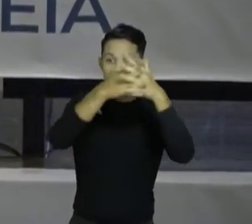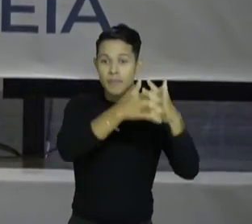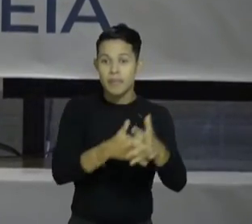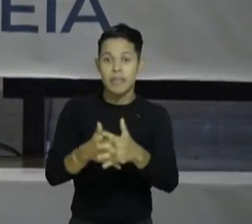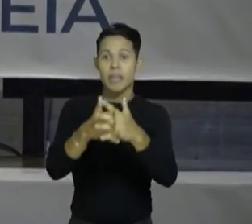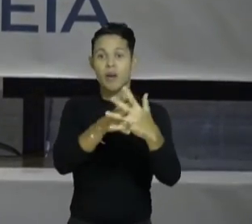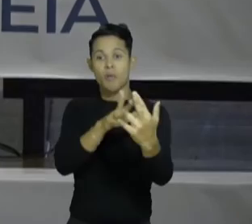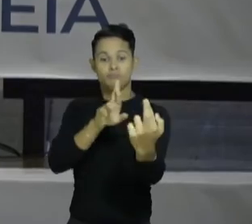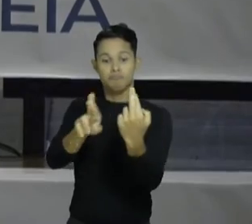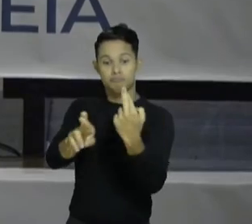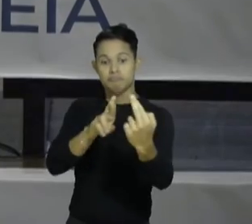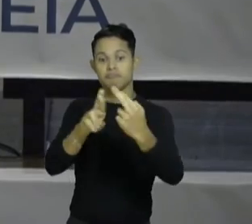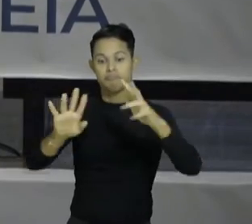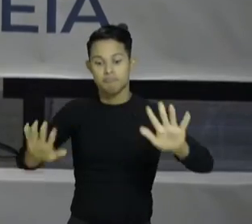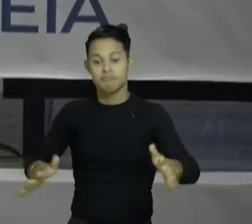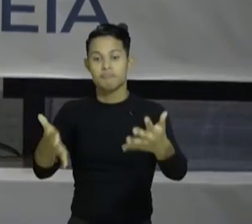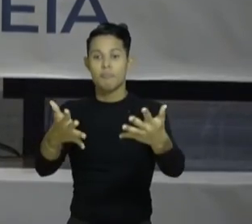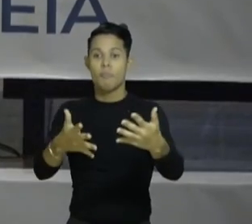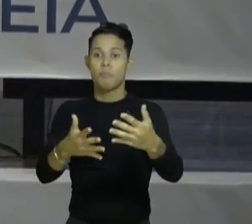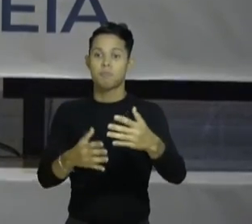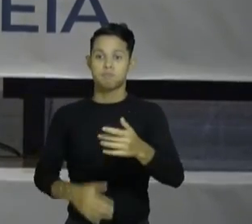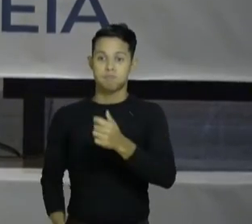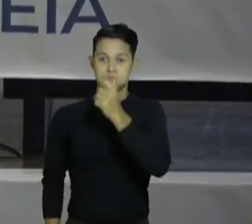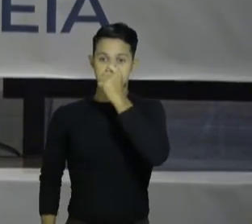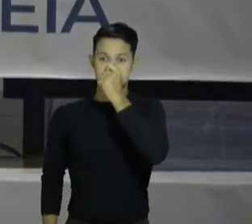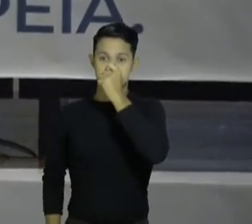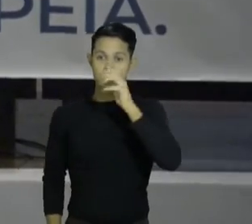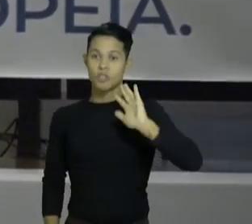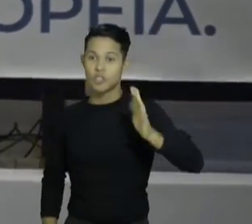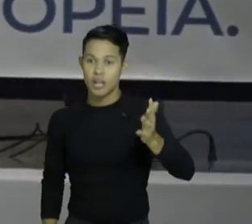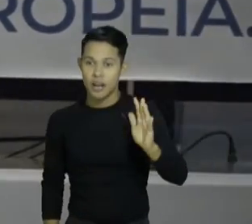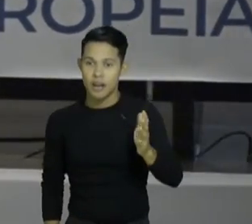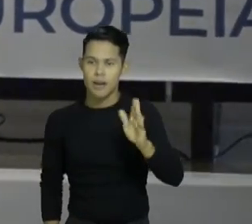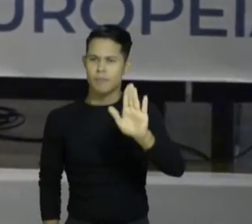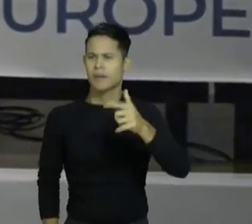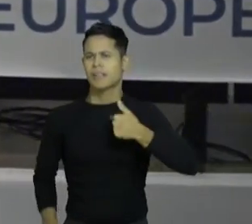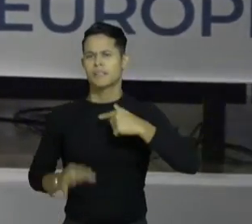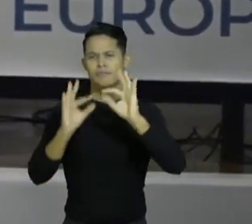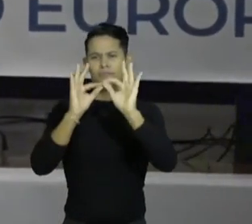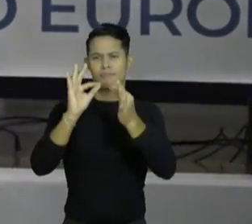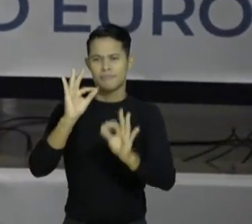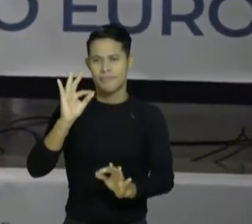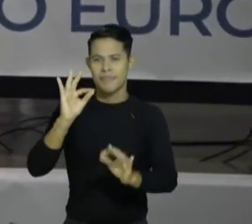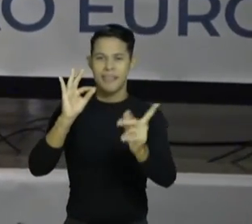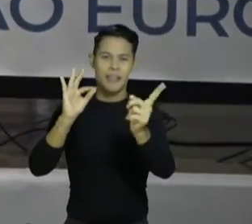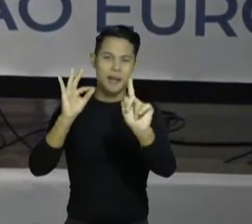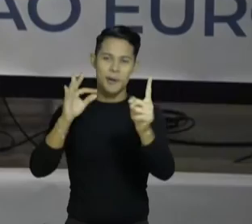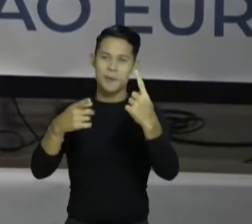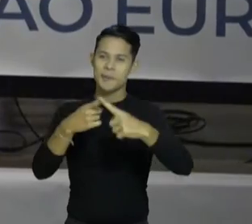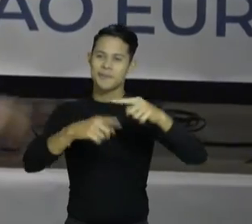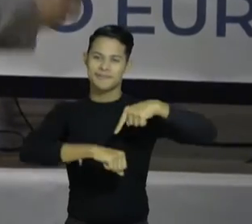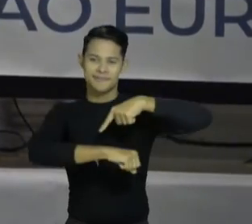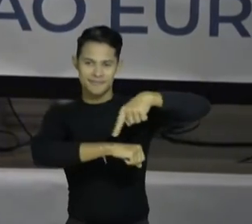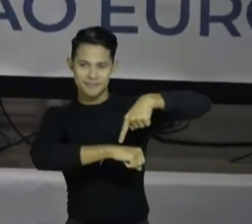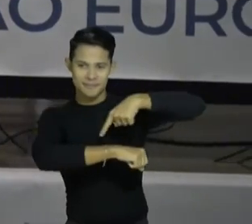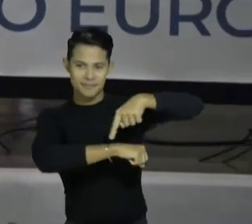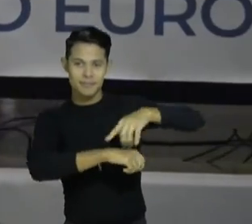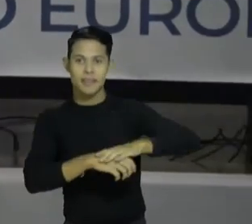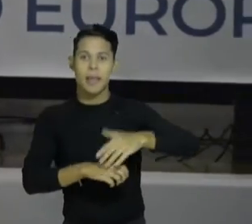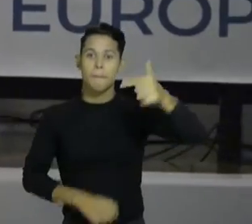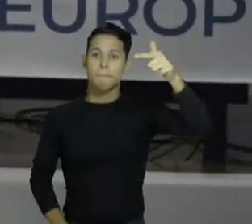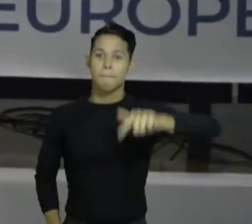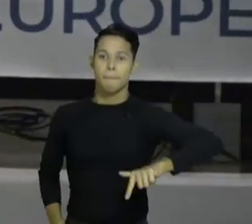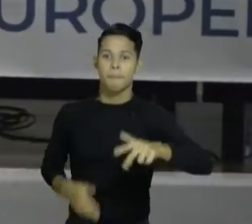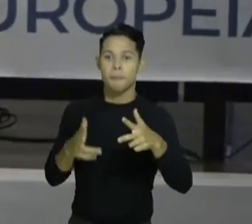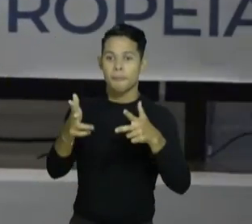já tá super lotada então bom mas eu não vou ficar falando disso porque senão nós vamos ficar ferrovias